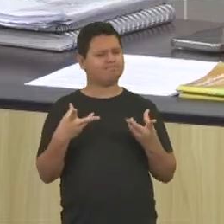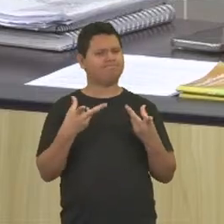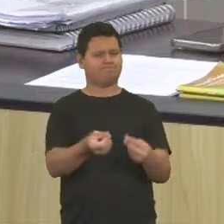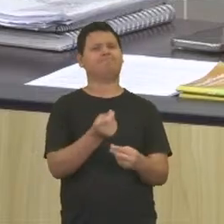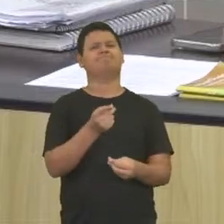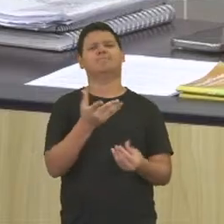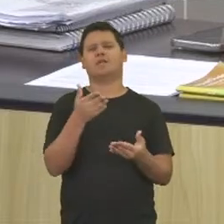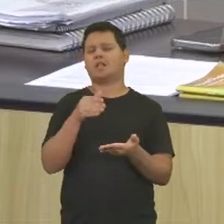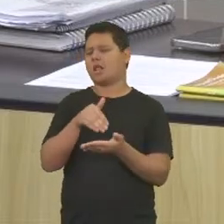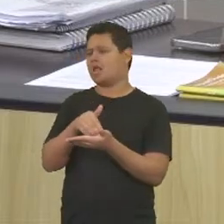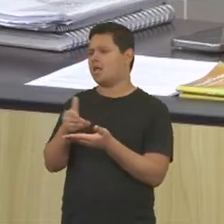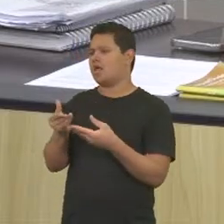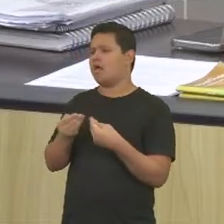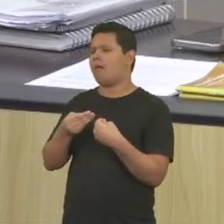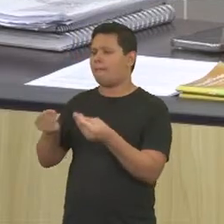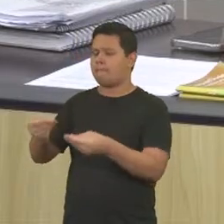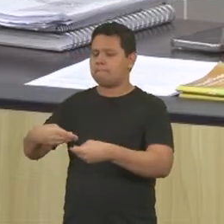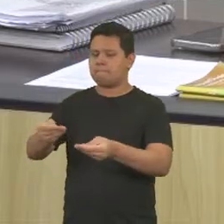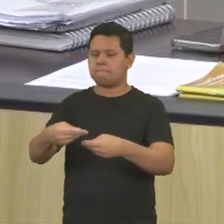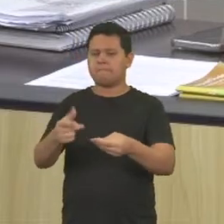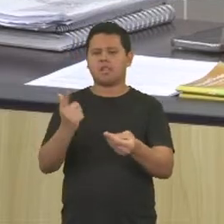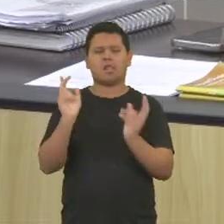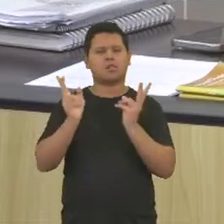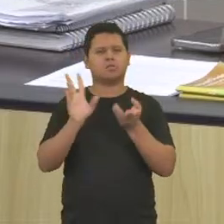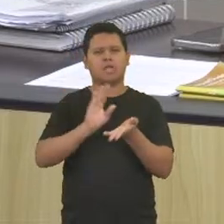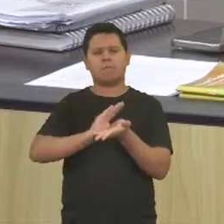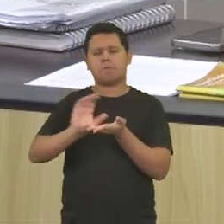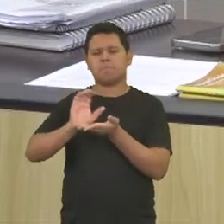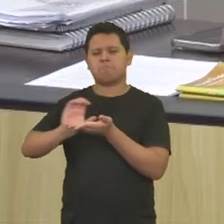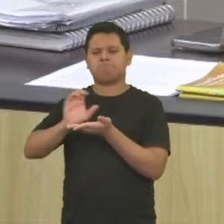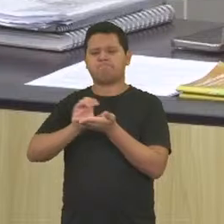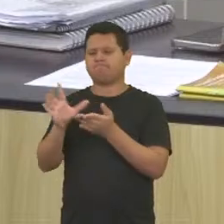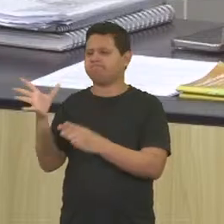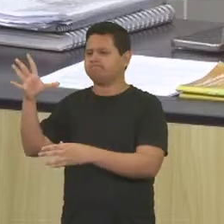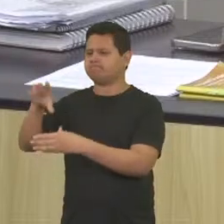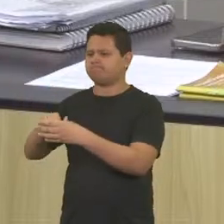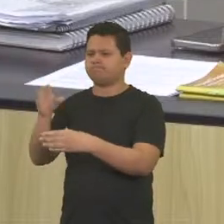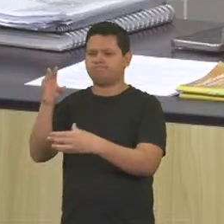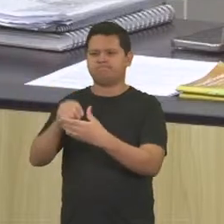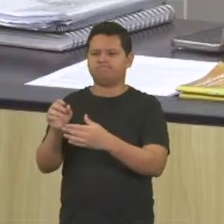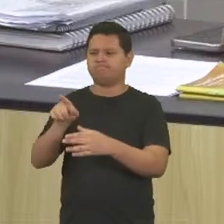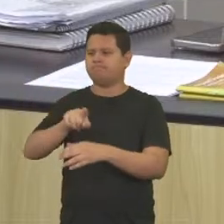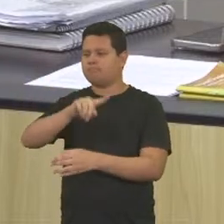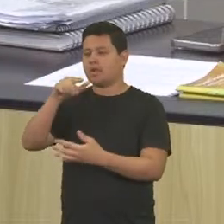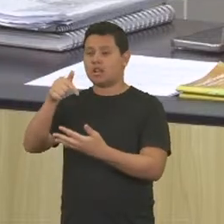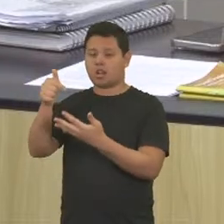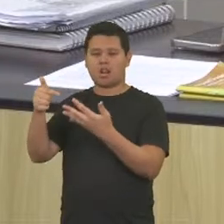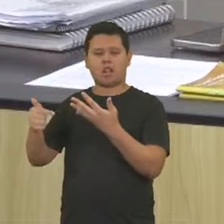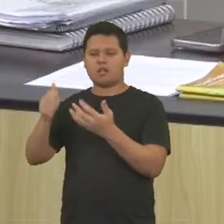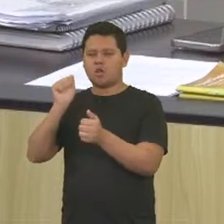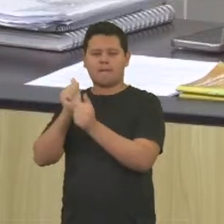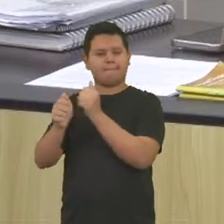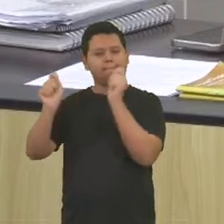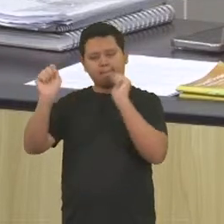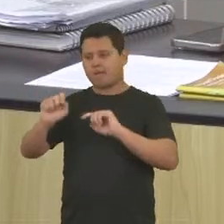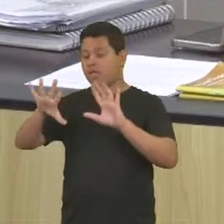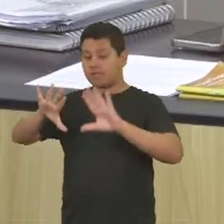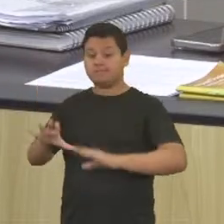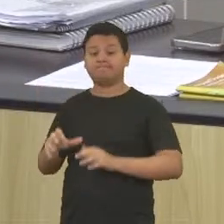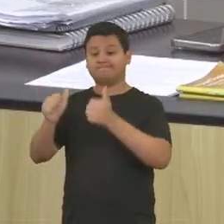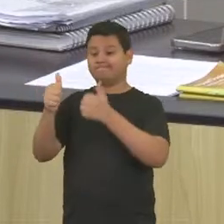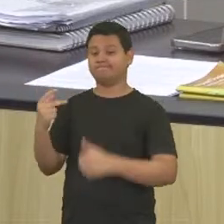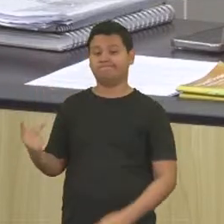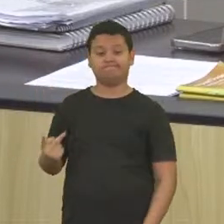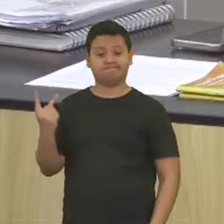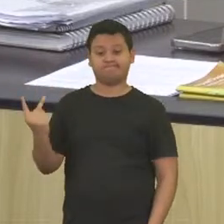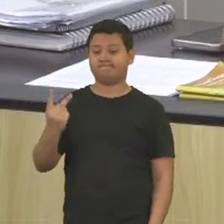a distribuição das verbas para que todos os esportes sejam contemplados na nossa cidade. Não só valorizar